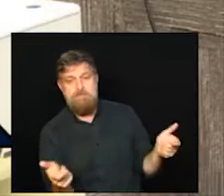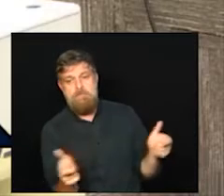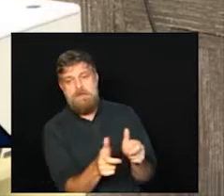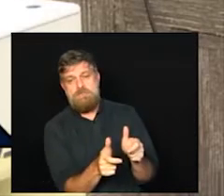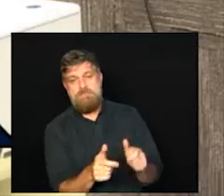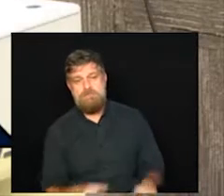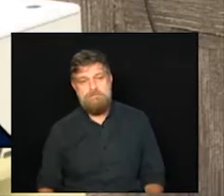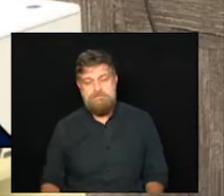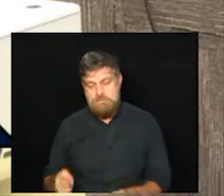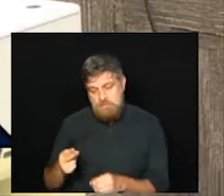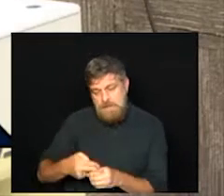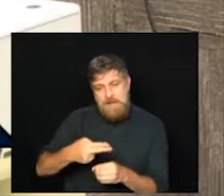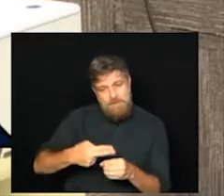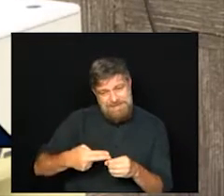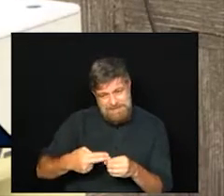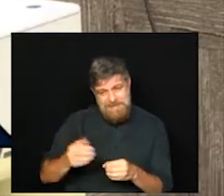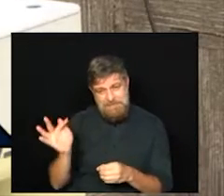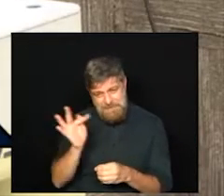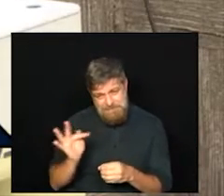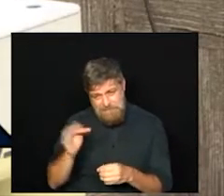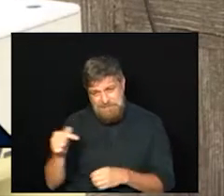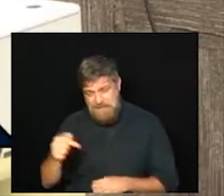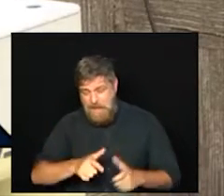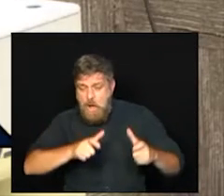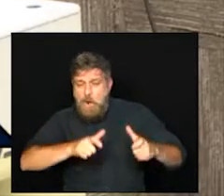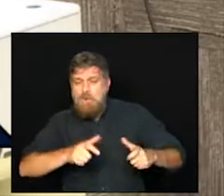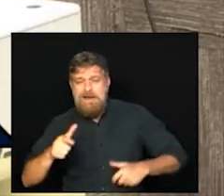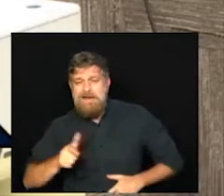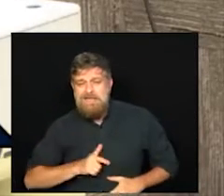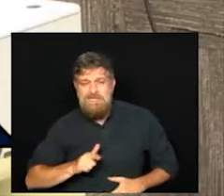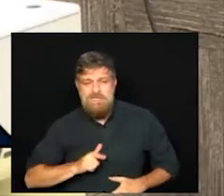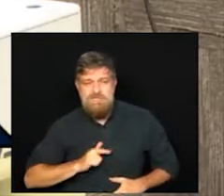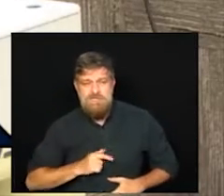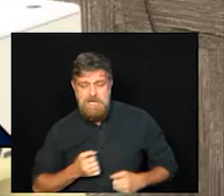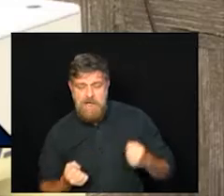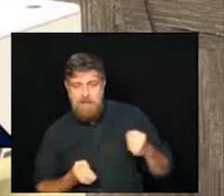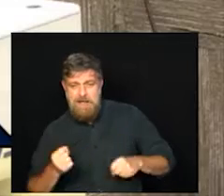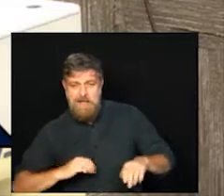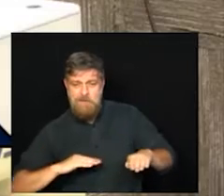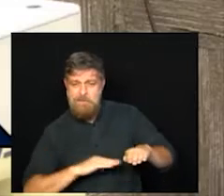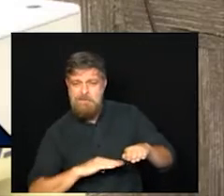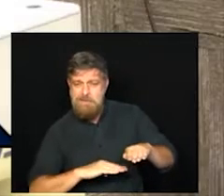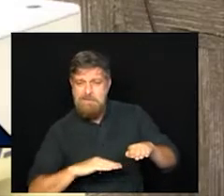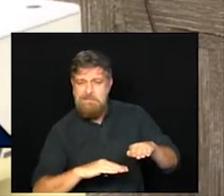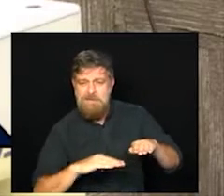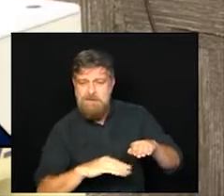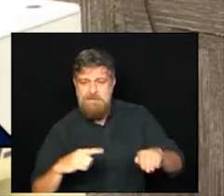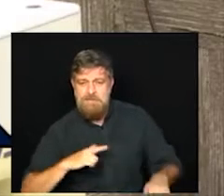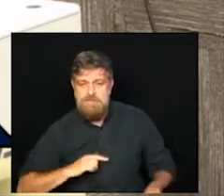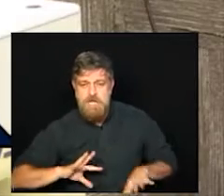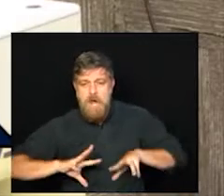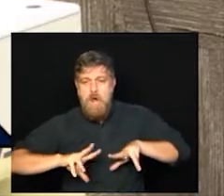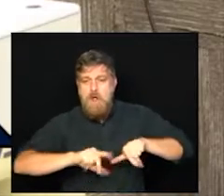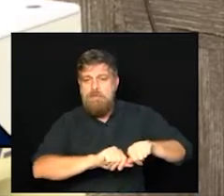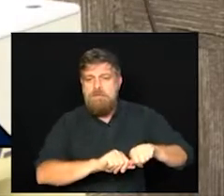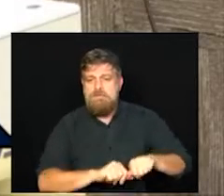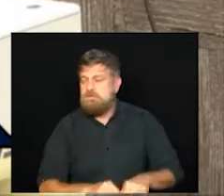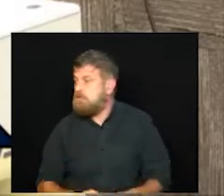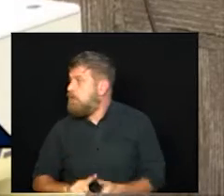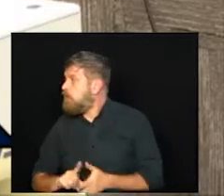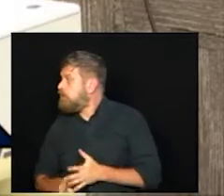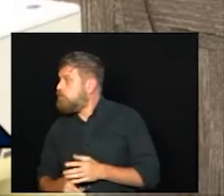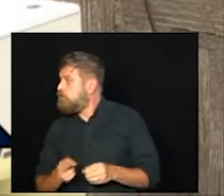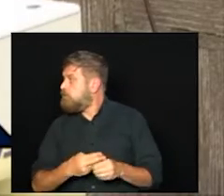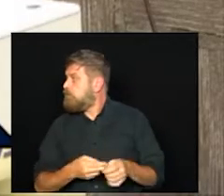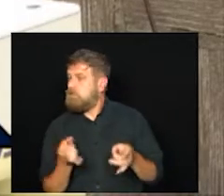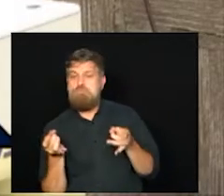A Unicamp era um dos lugares que mais esquentavam carros. Então, o carro, quando ele era roubado, eles deixavam lá,